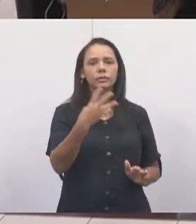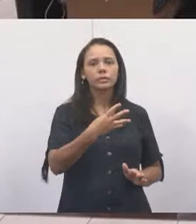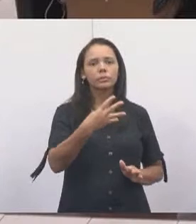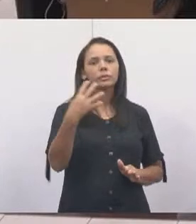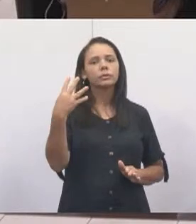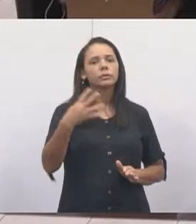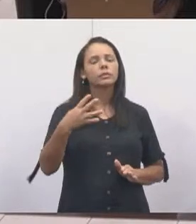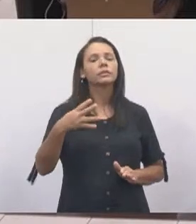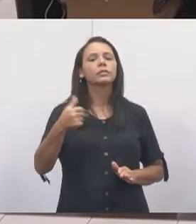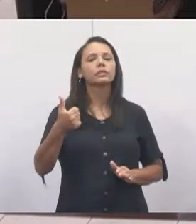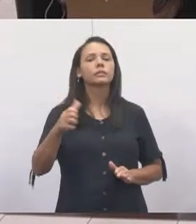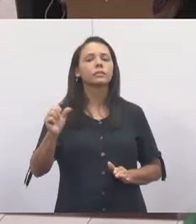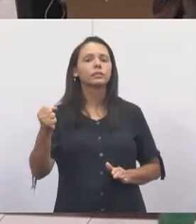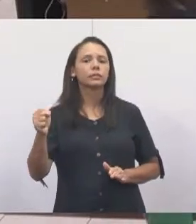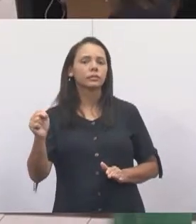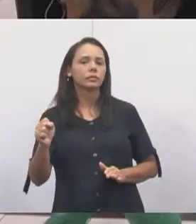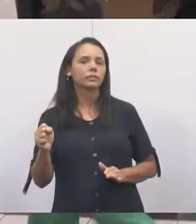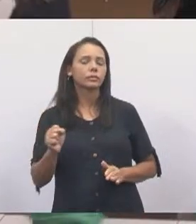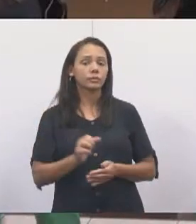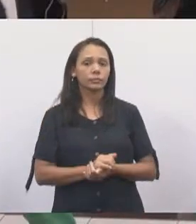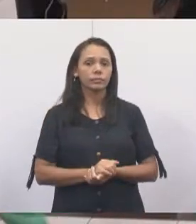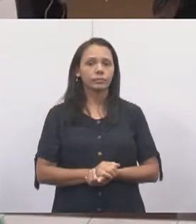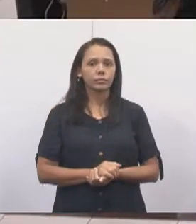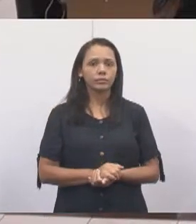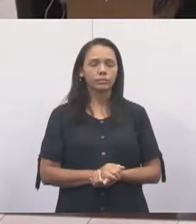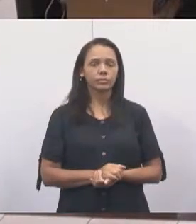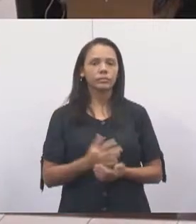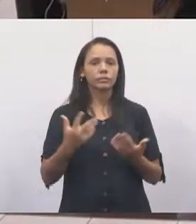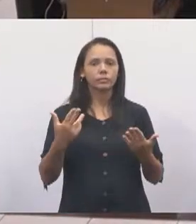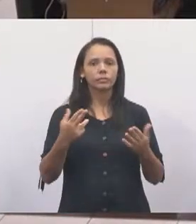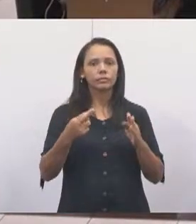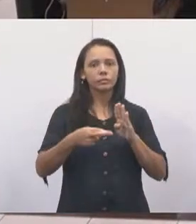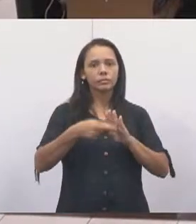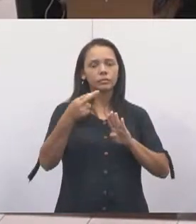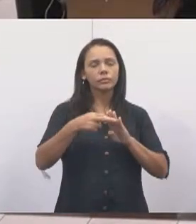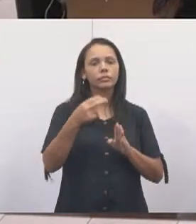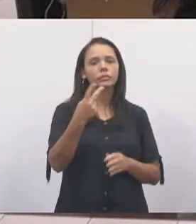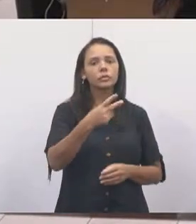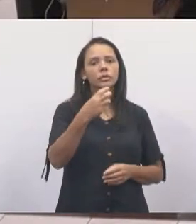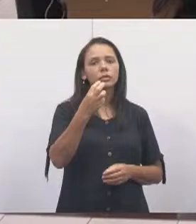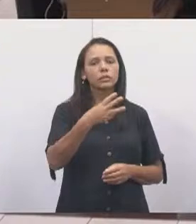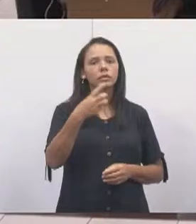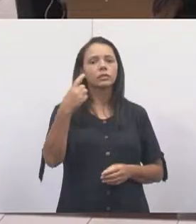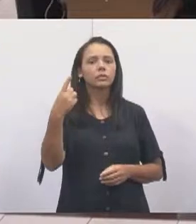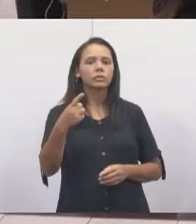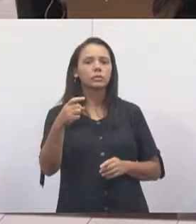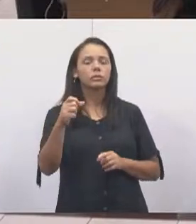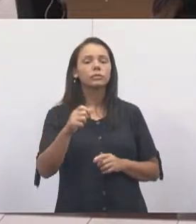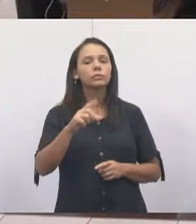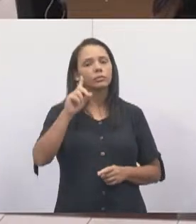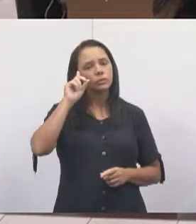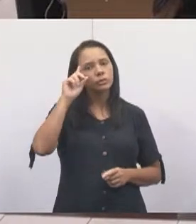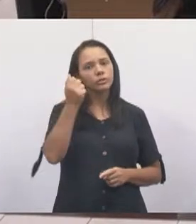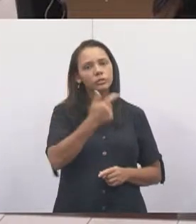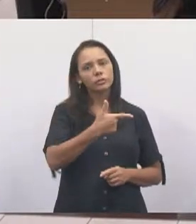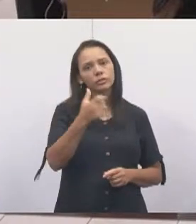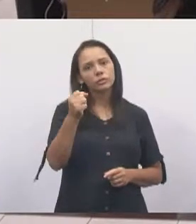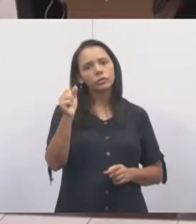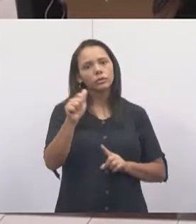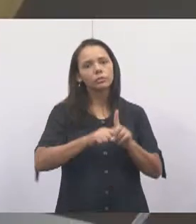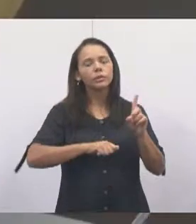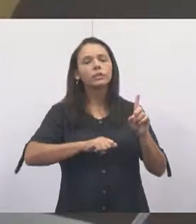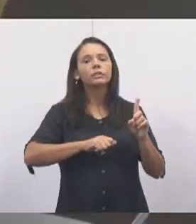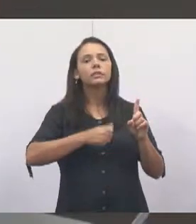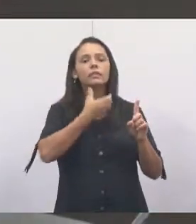4.418, conforme as diretrizes da Resolução 231, de 28 de dezembro de 2022, do CONANDA,